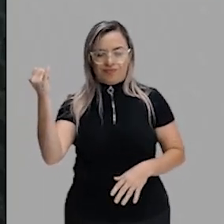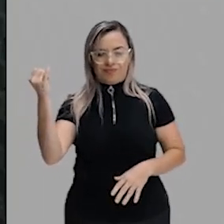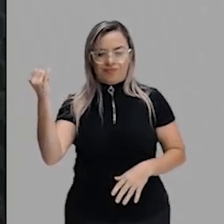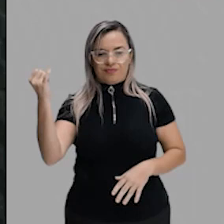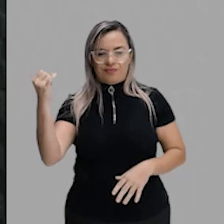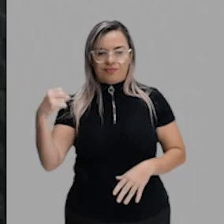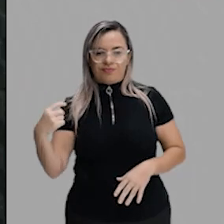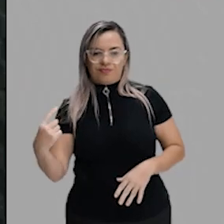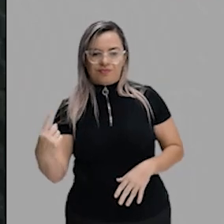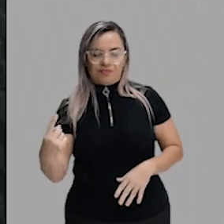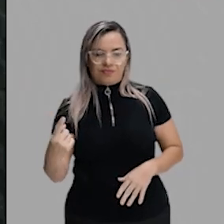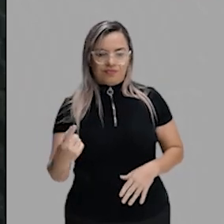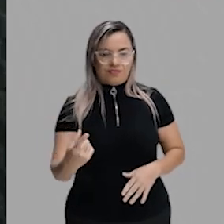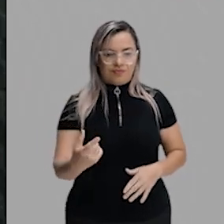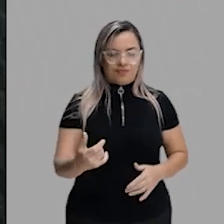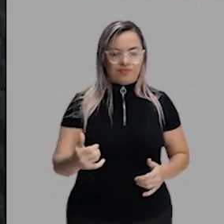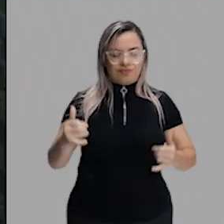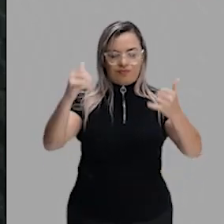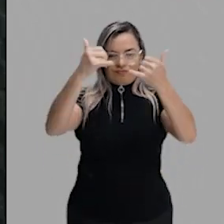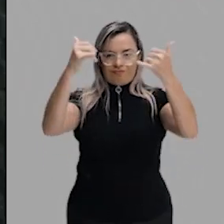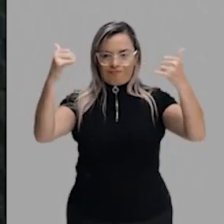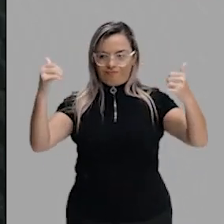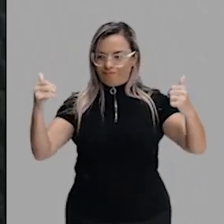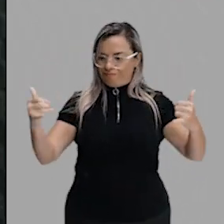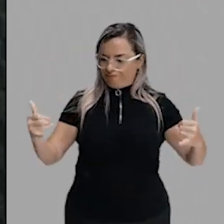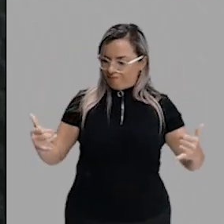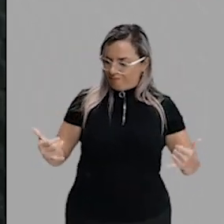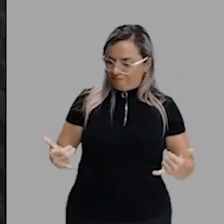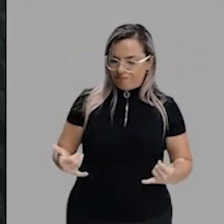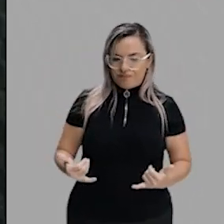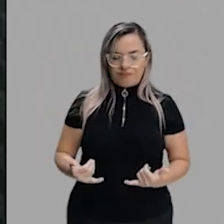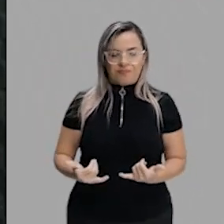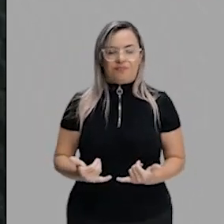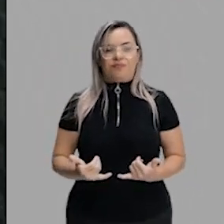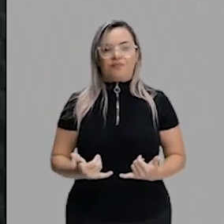os nossos circuitos elétricos, né? Toda a elétrica, eletrônica,